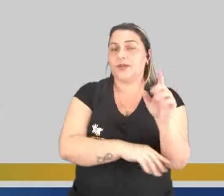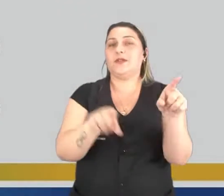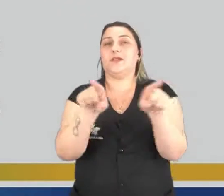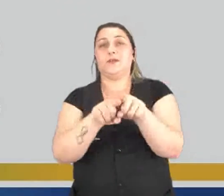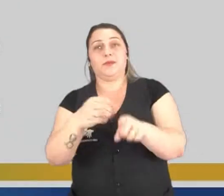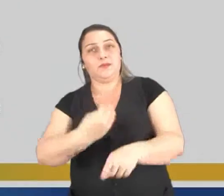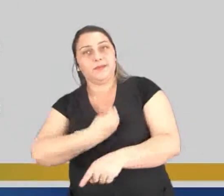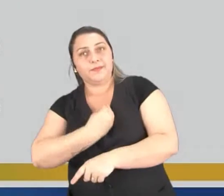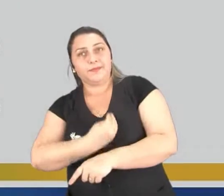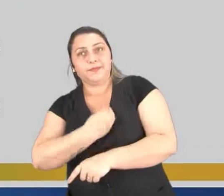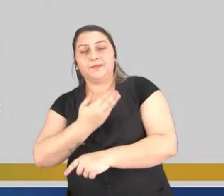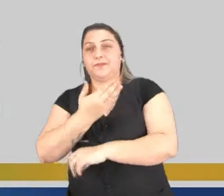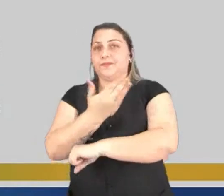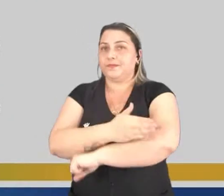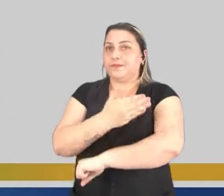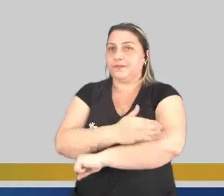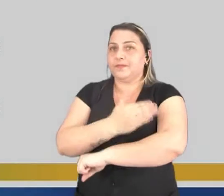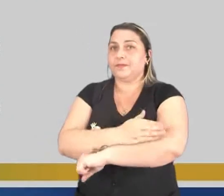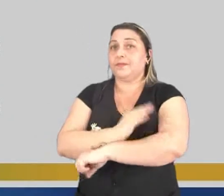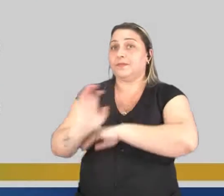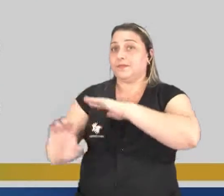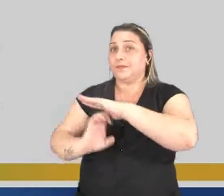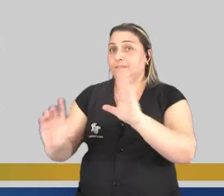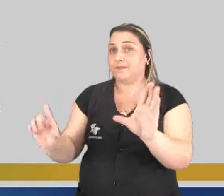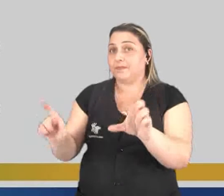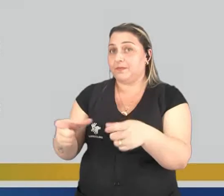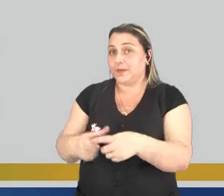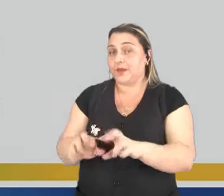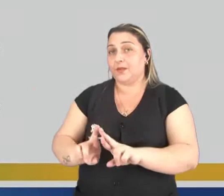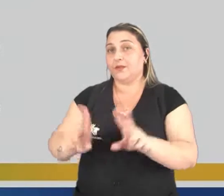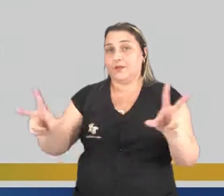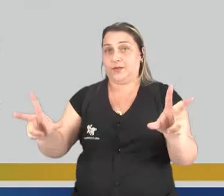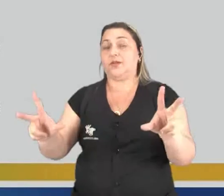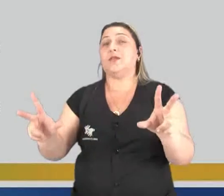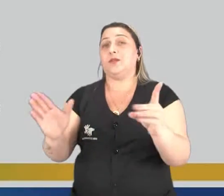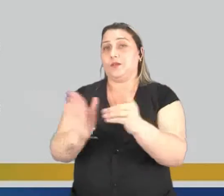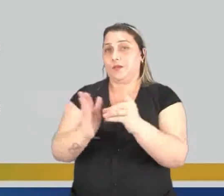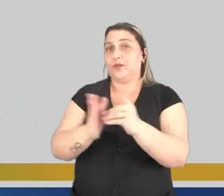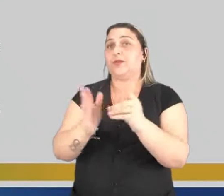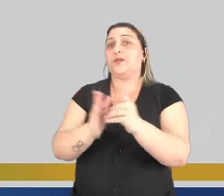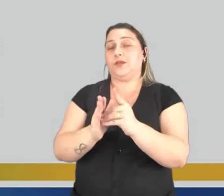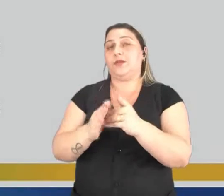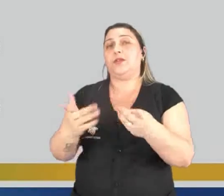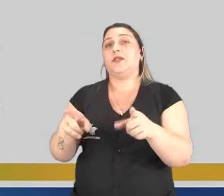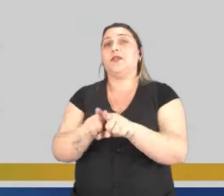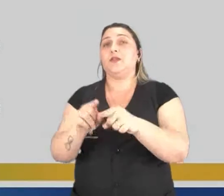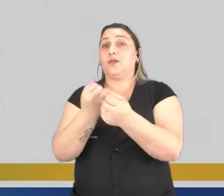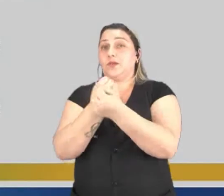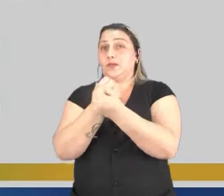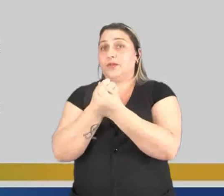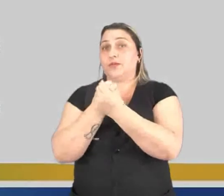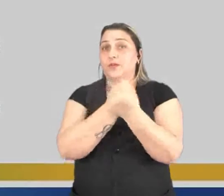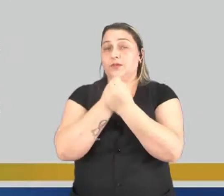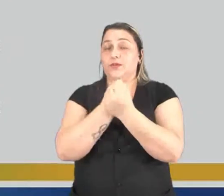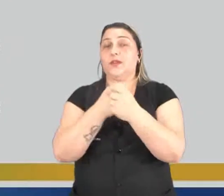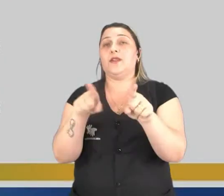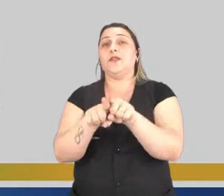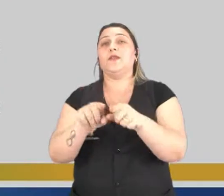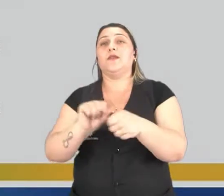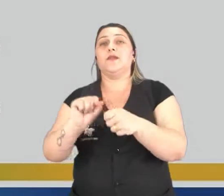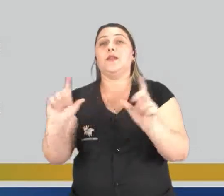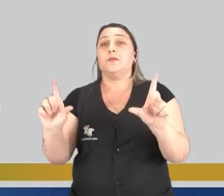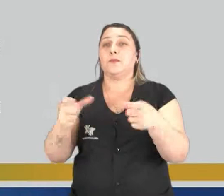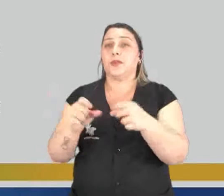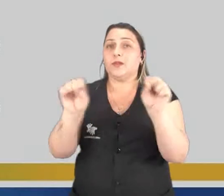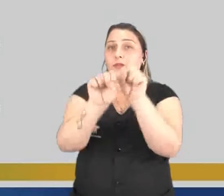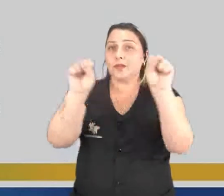Também praticavam pequenos comércios, essa é uma diferença, né, entre eles e os indígenas. Esse comércio, ele era estabelecido em